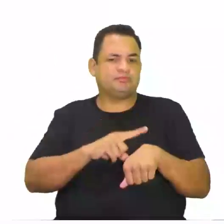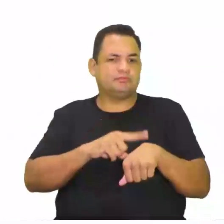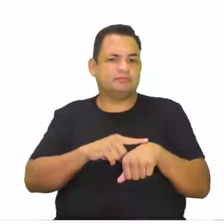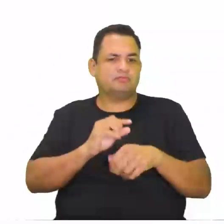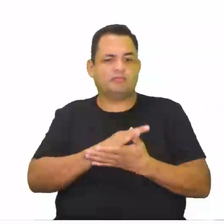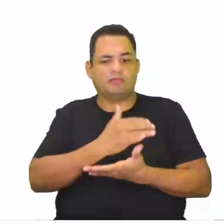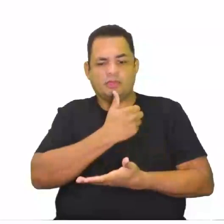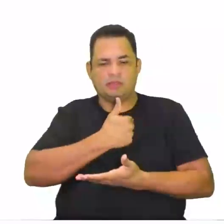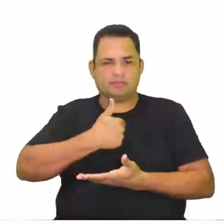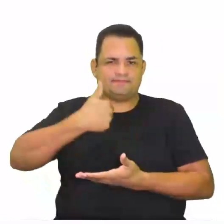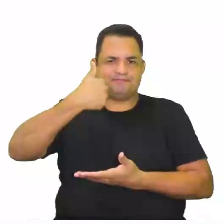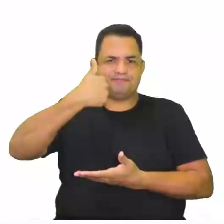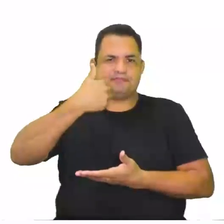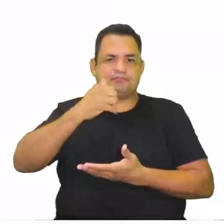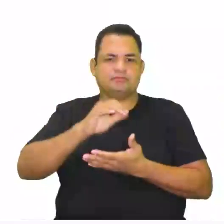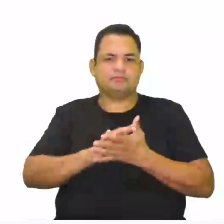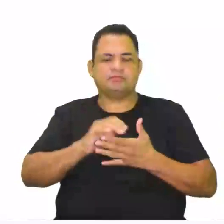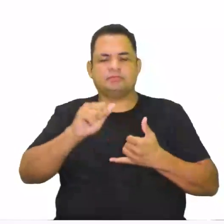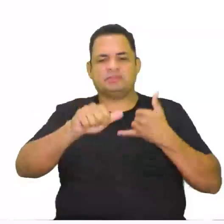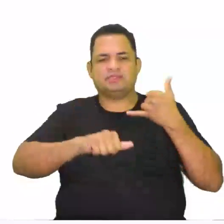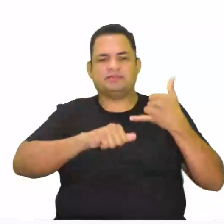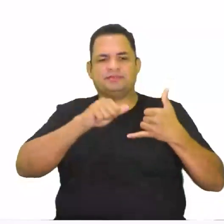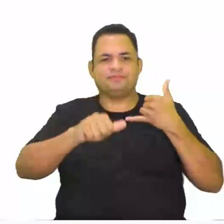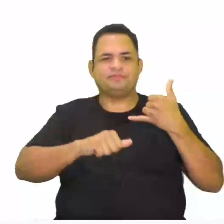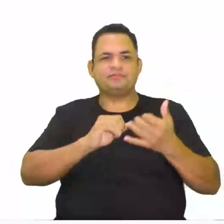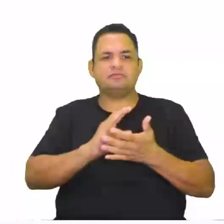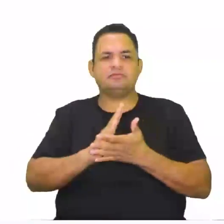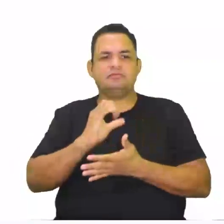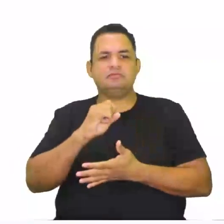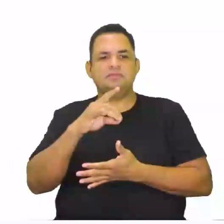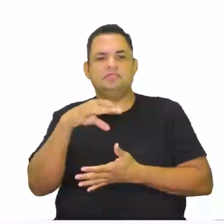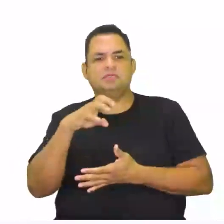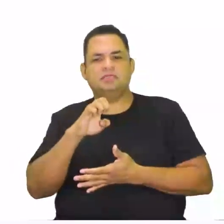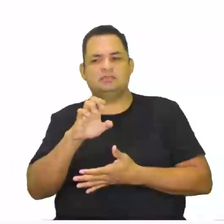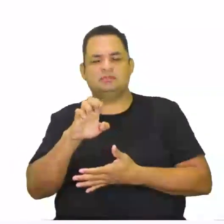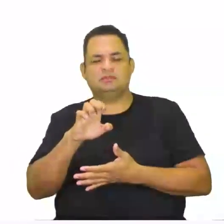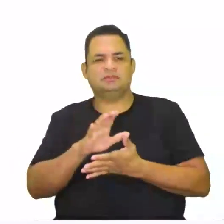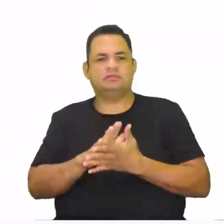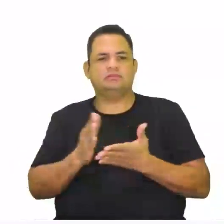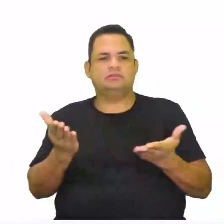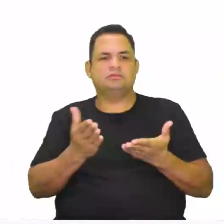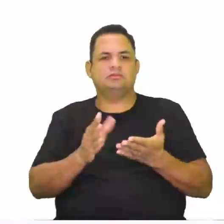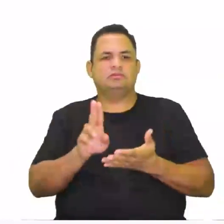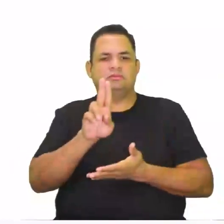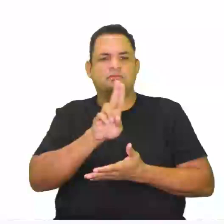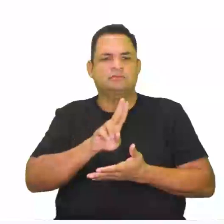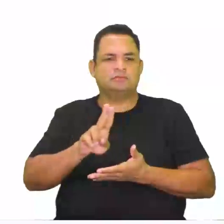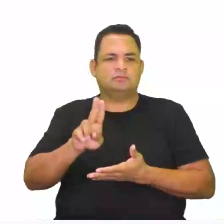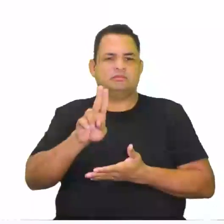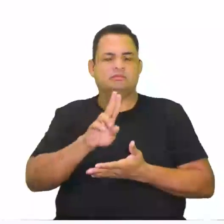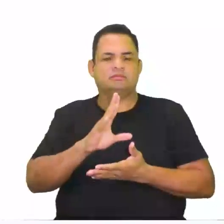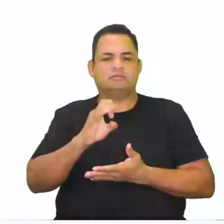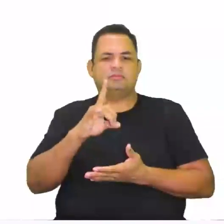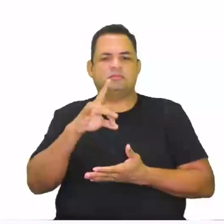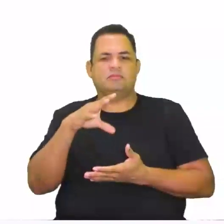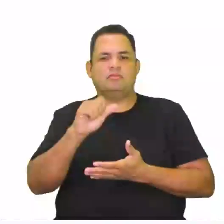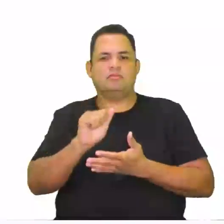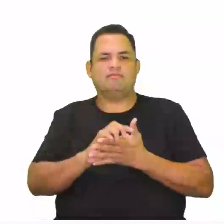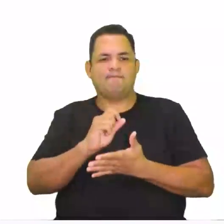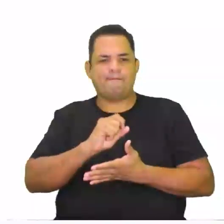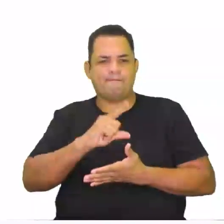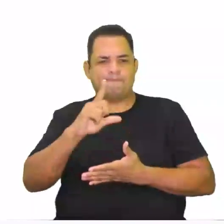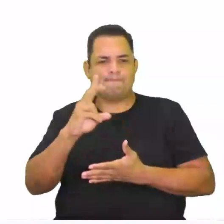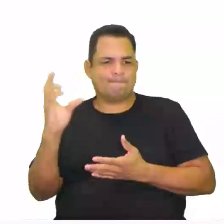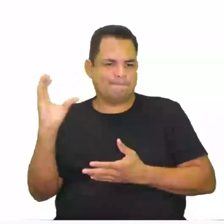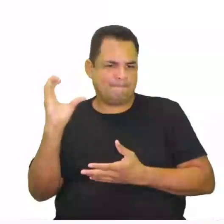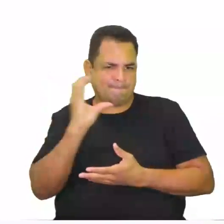a eficiência de muitas reações. Catálise. A aplicação de catalisadores para aumentar